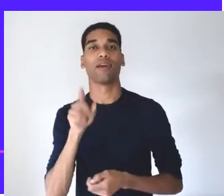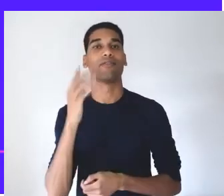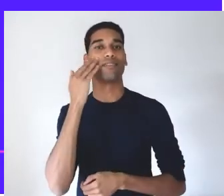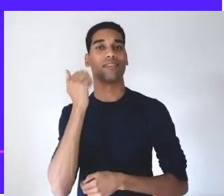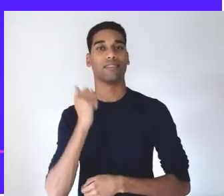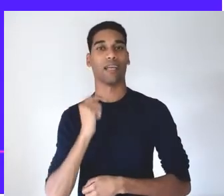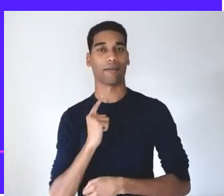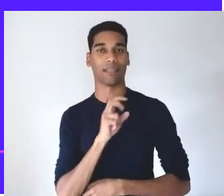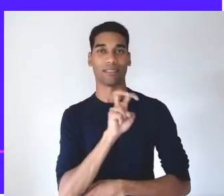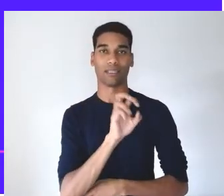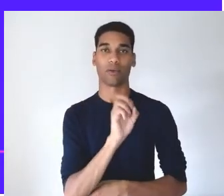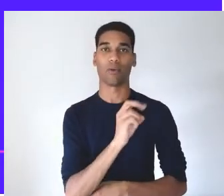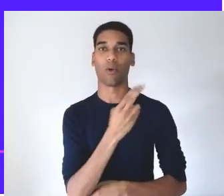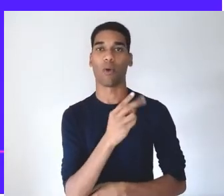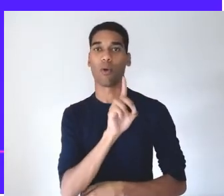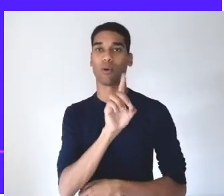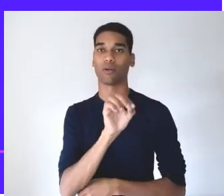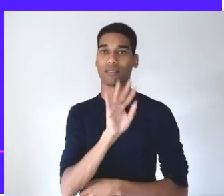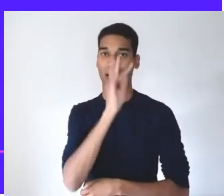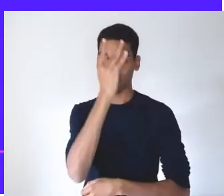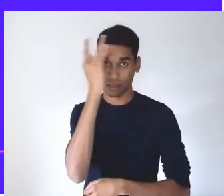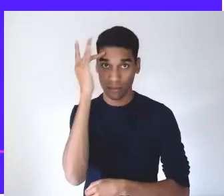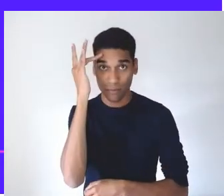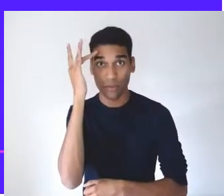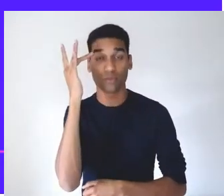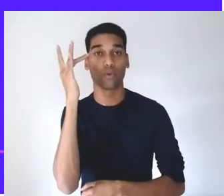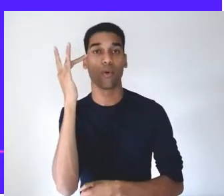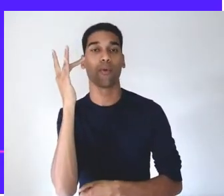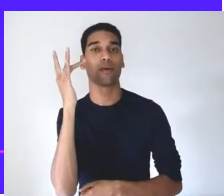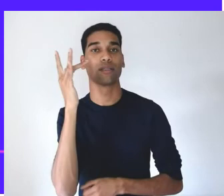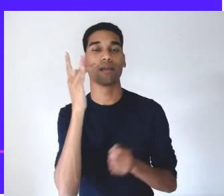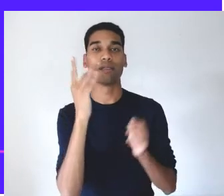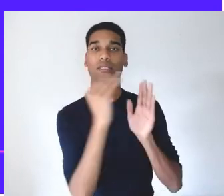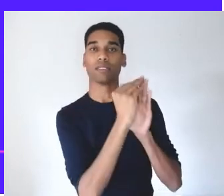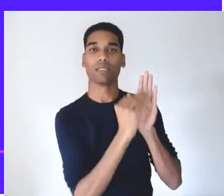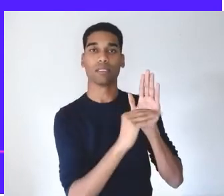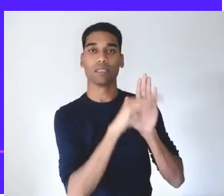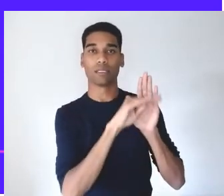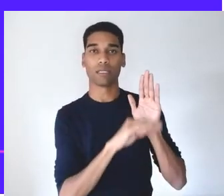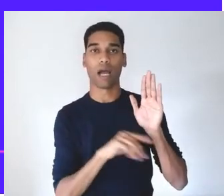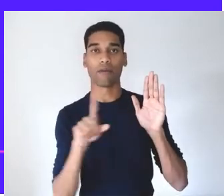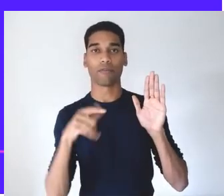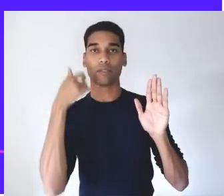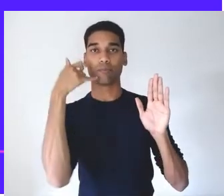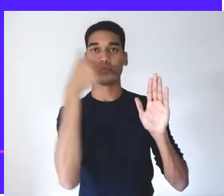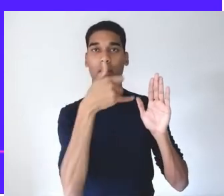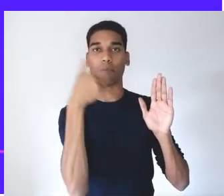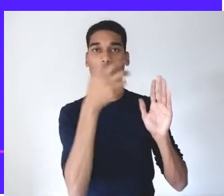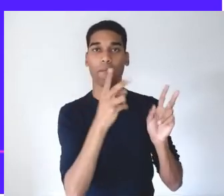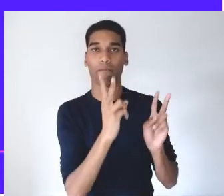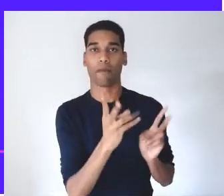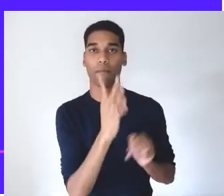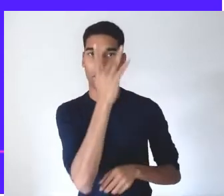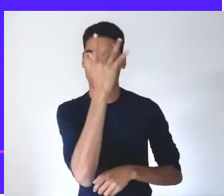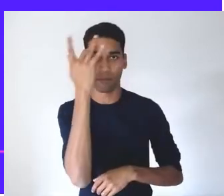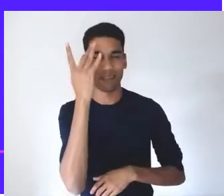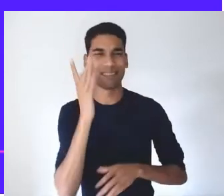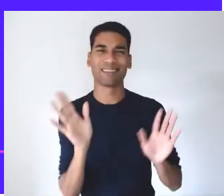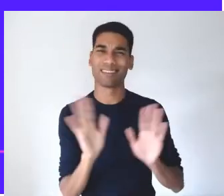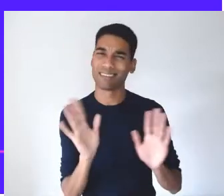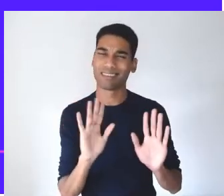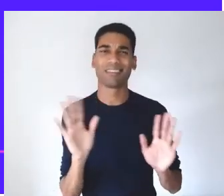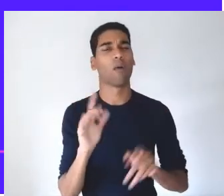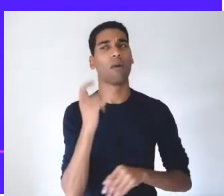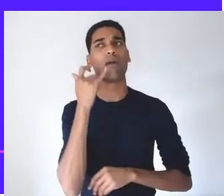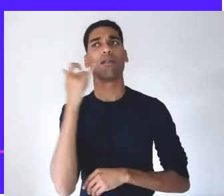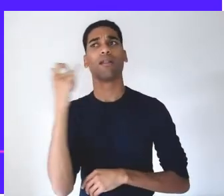ali no seu rol, na sua agenda, e você vai ligar para essas mesmas 10, é quebrar esse paradigma, né? E saber se você está